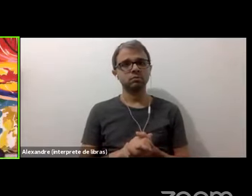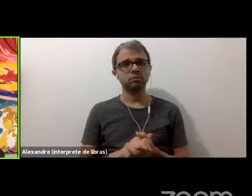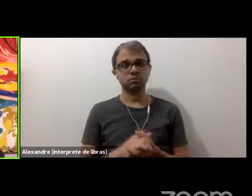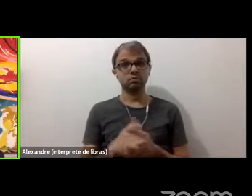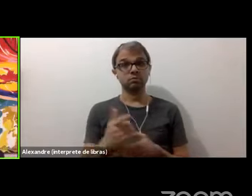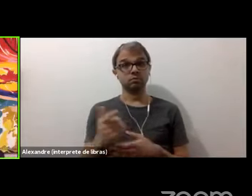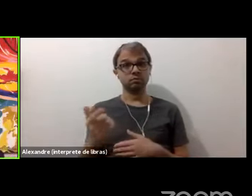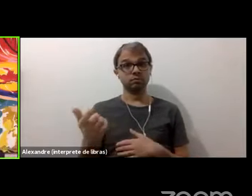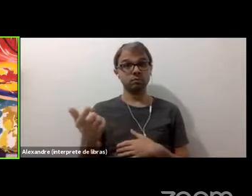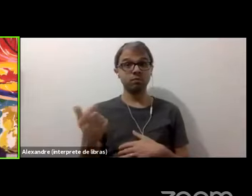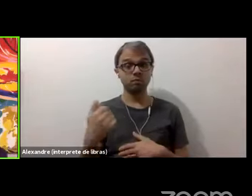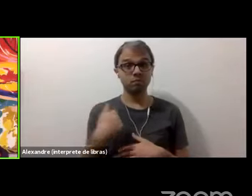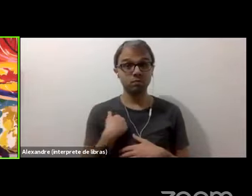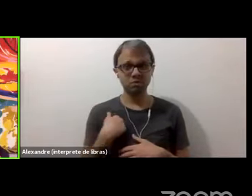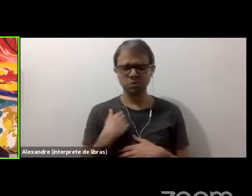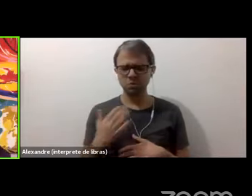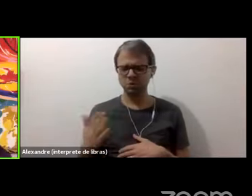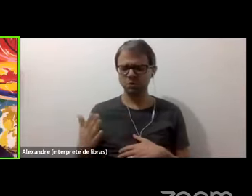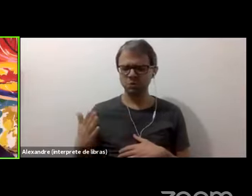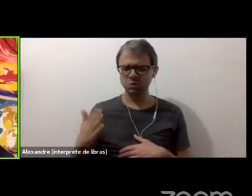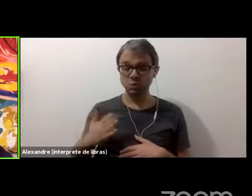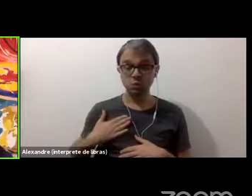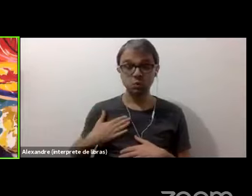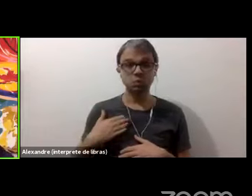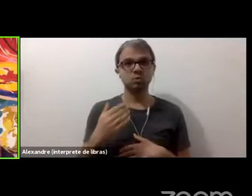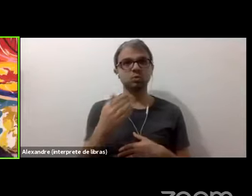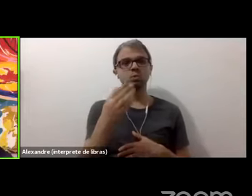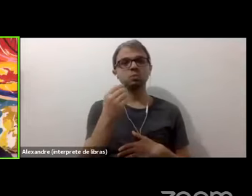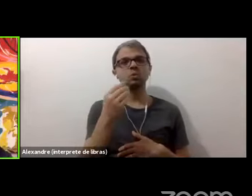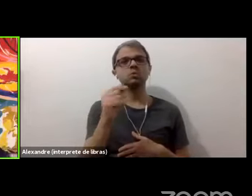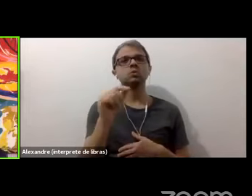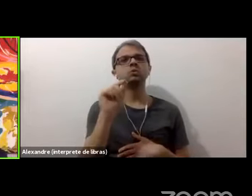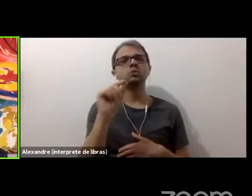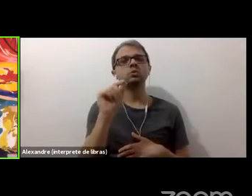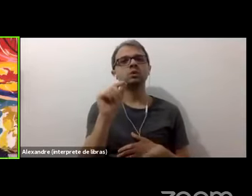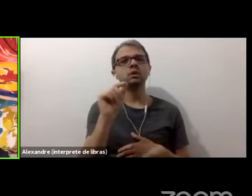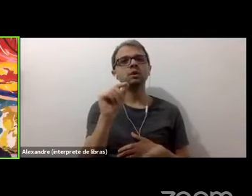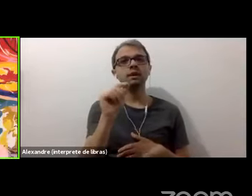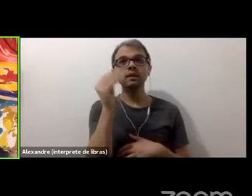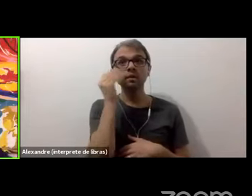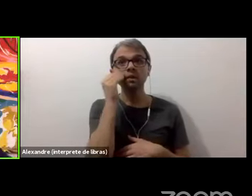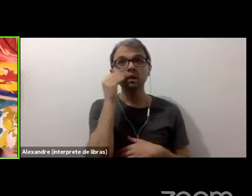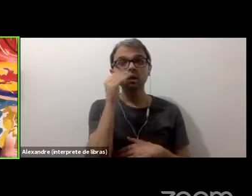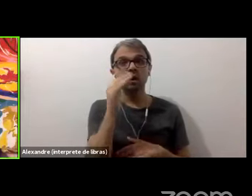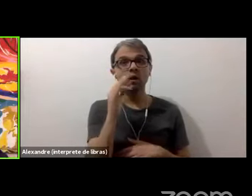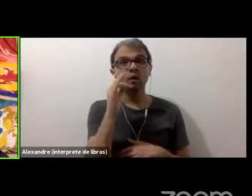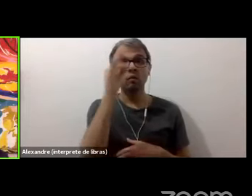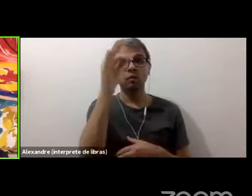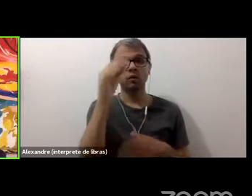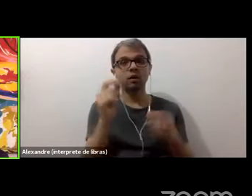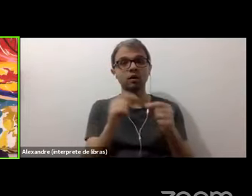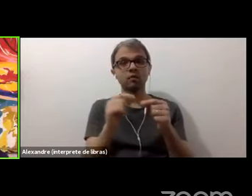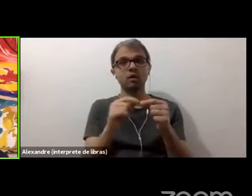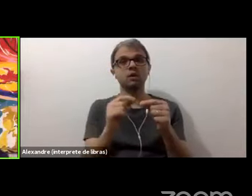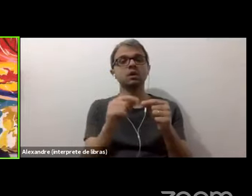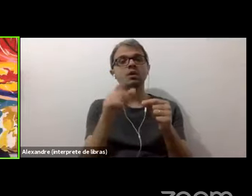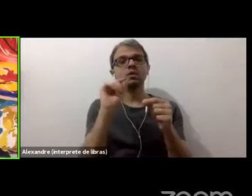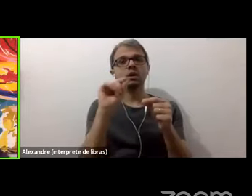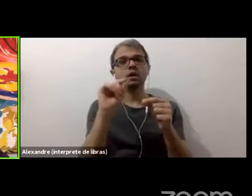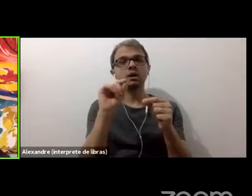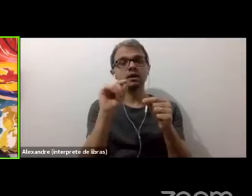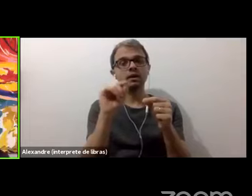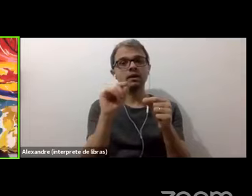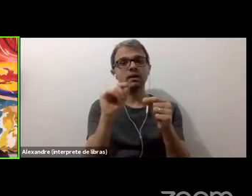fã de possibilidades de ensino híbrido. Existe a Khan Academy também como uma